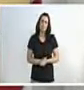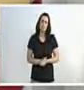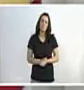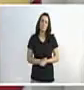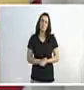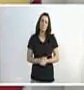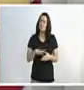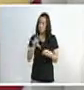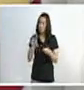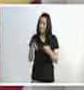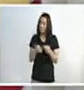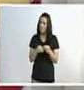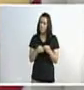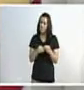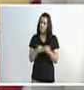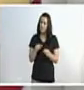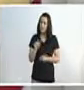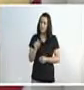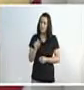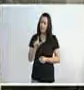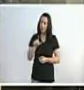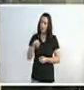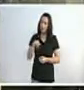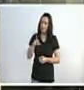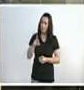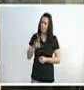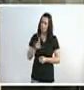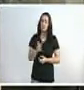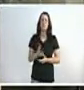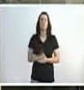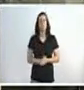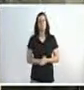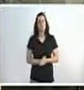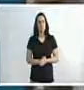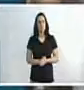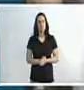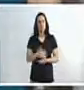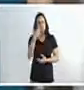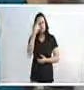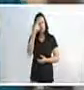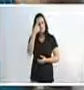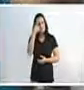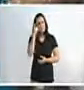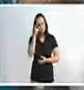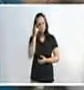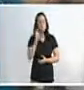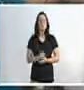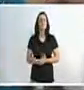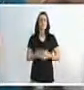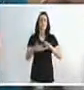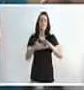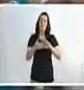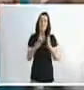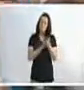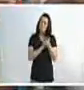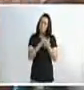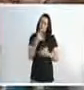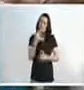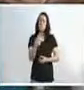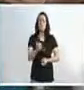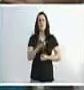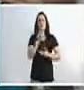Concedo à parte ao nobre colega, vereador Almir. Com a palavra em a parte, vereador Almir Vieira. Obrigado, vereador Jefferson. Parabéns pelo seu discurso.